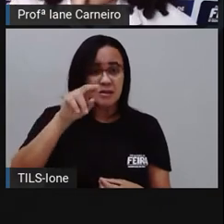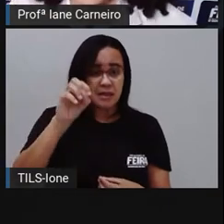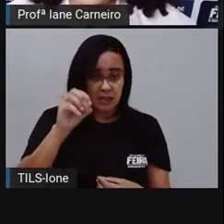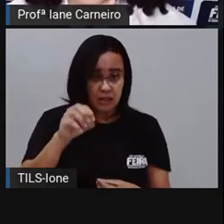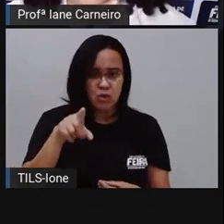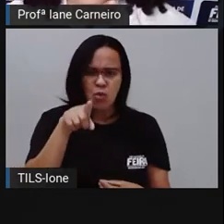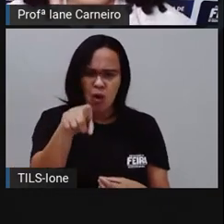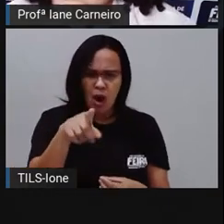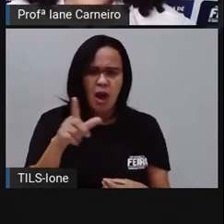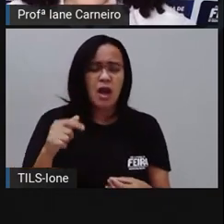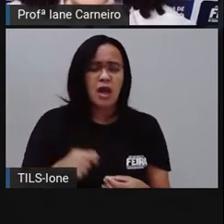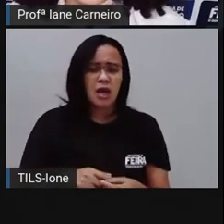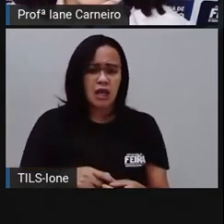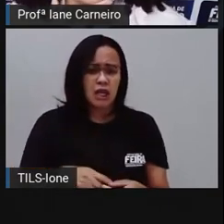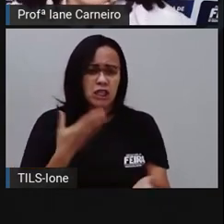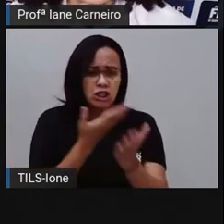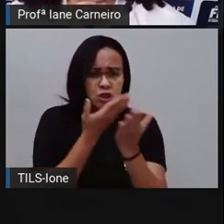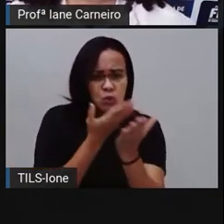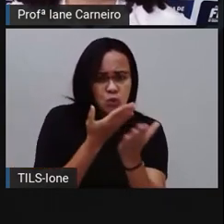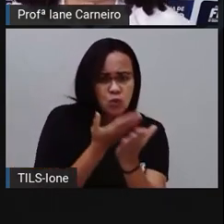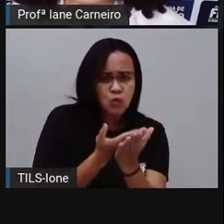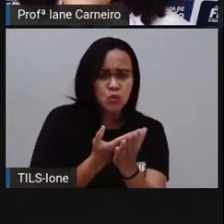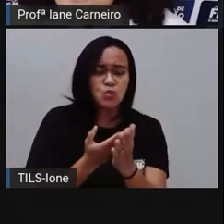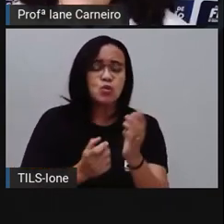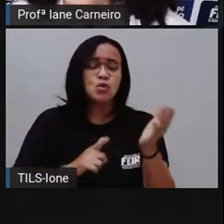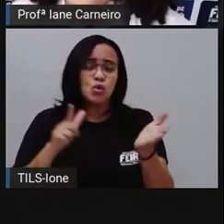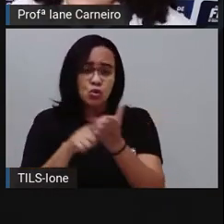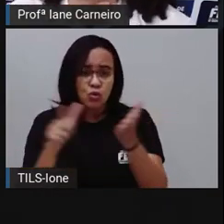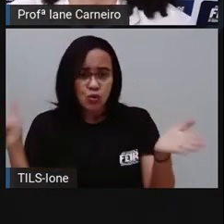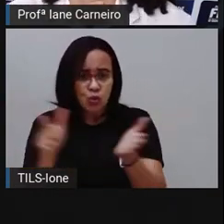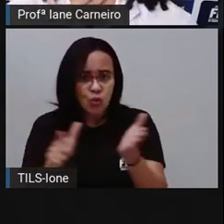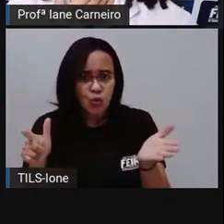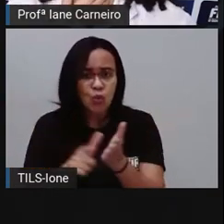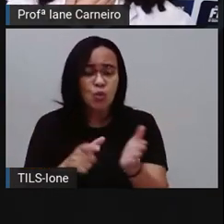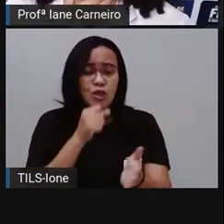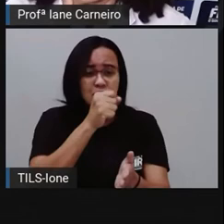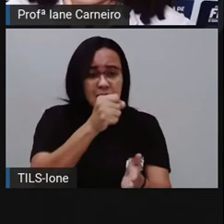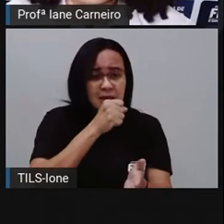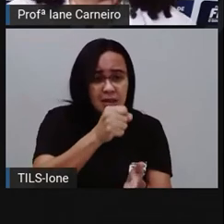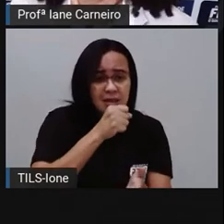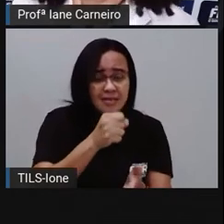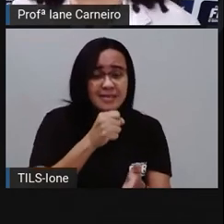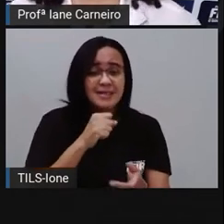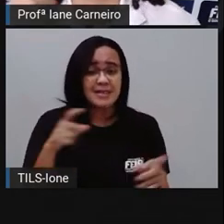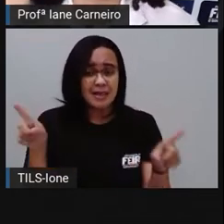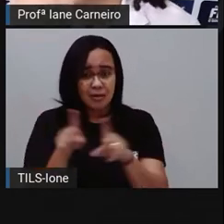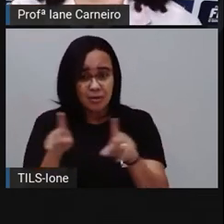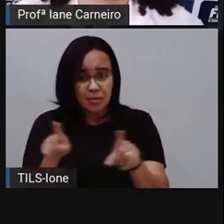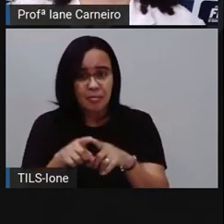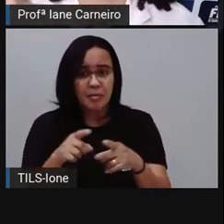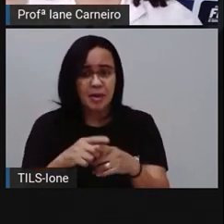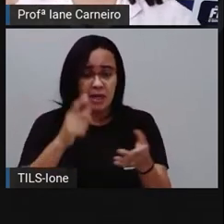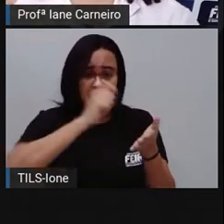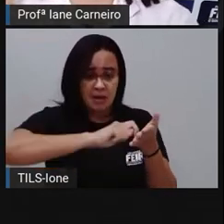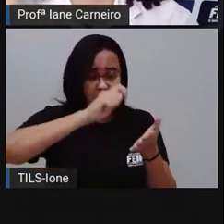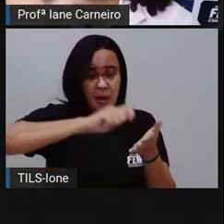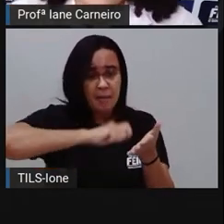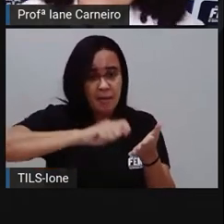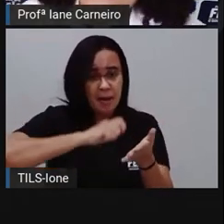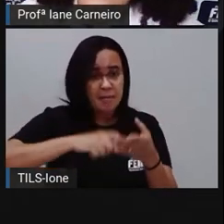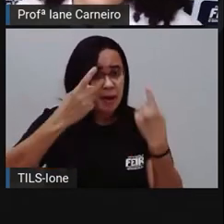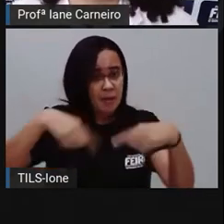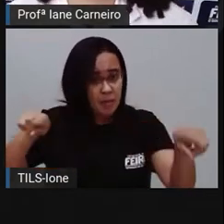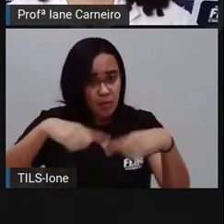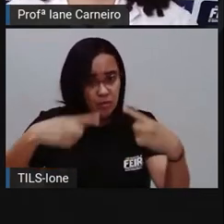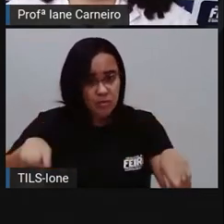E ele, ó, ele é uma grande referência aqui para os cantores da cidade. Muita gente, ele ajuda, né, produz